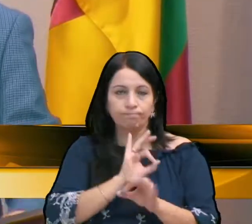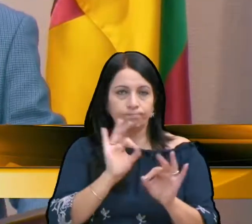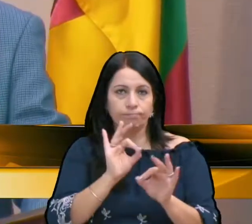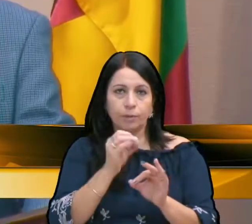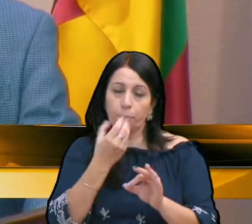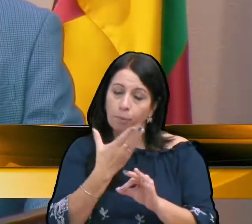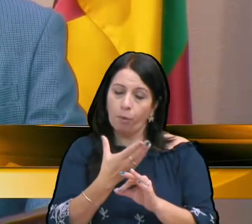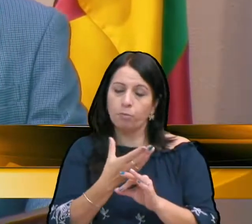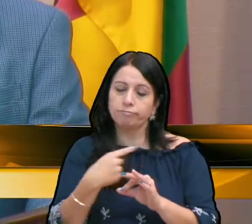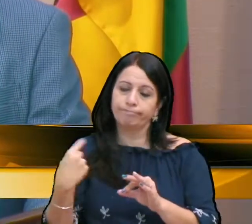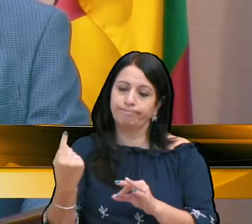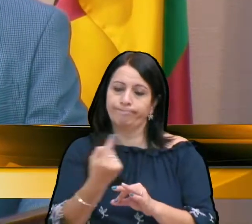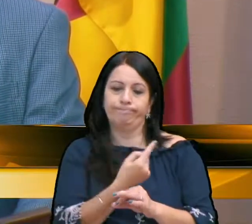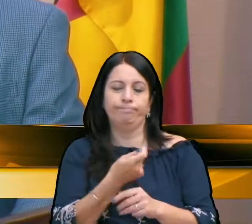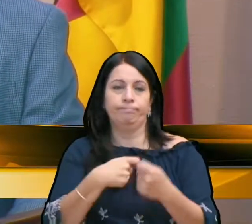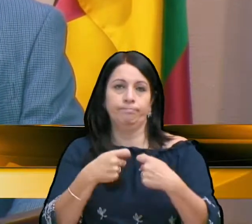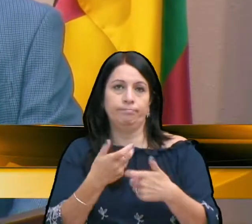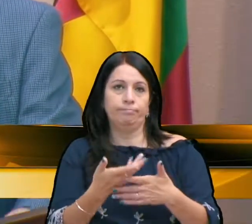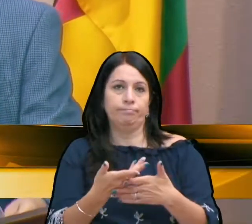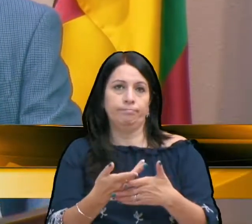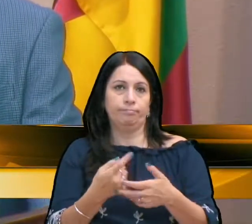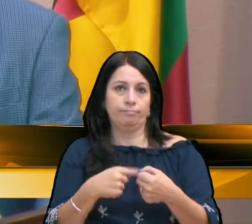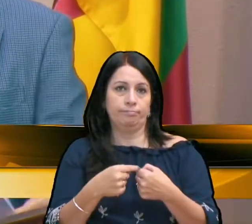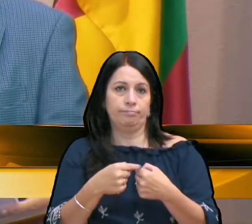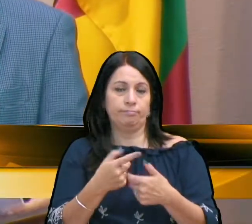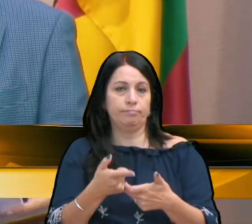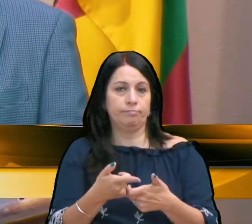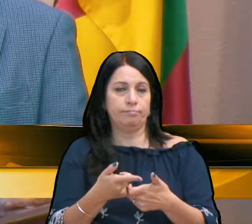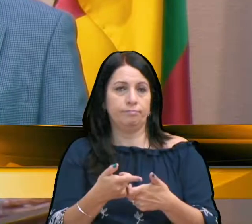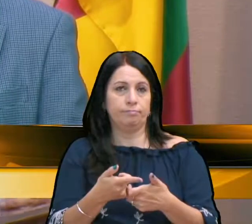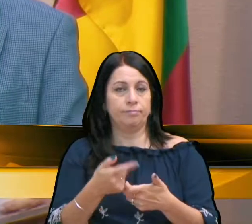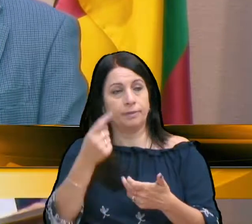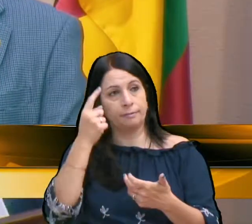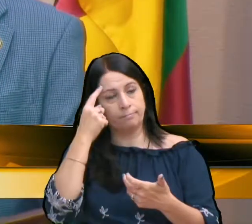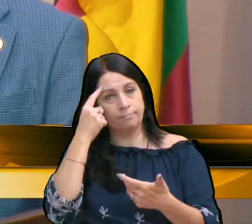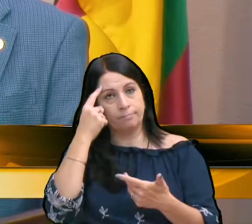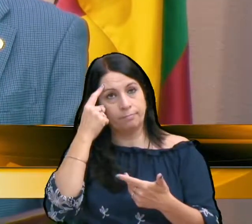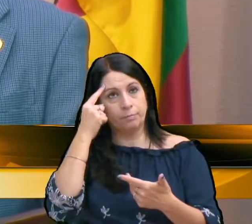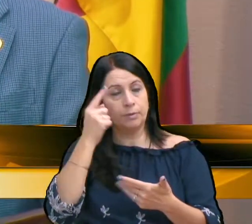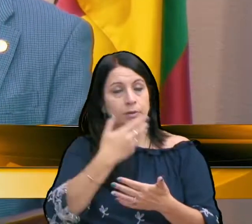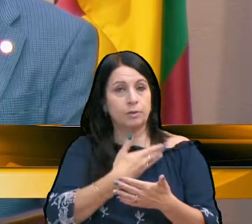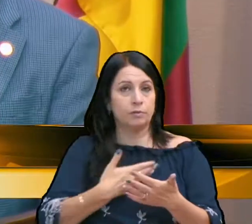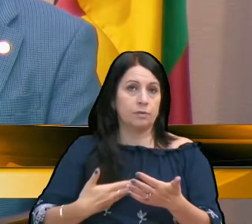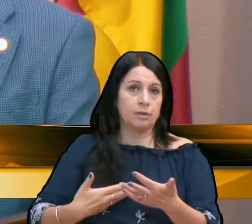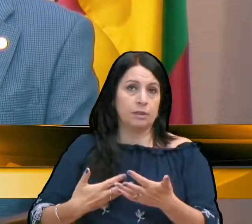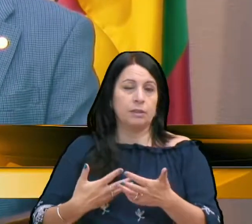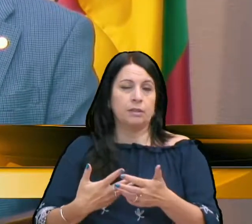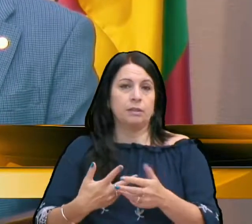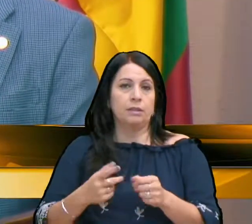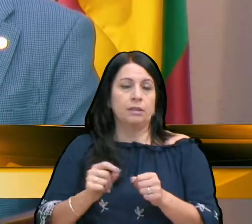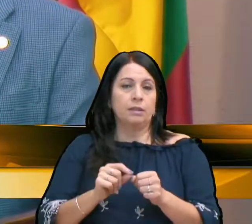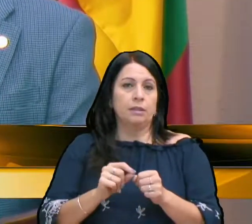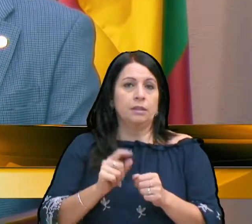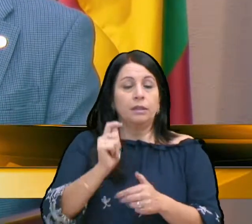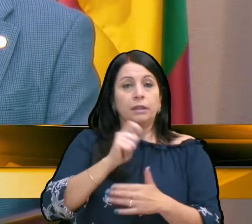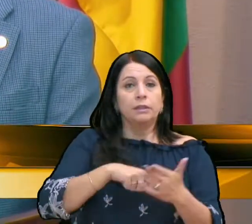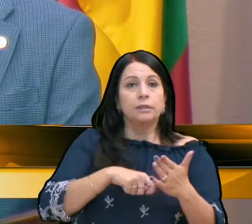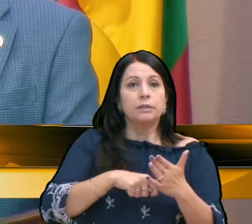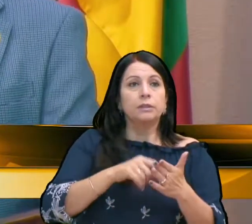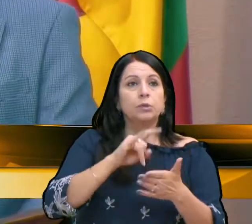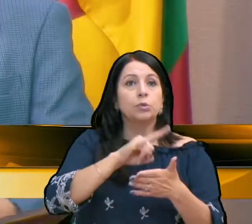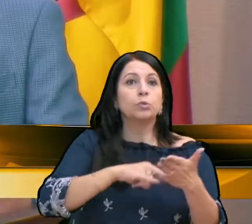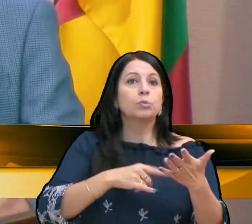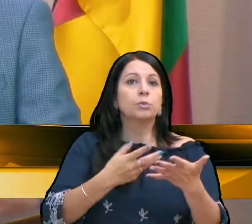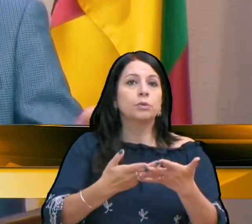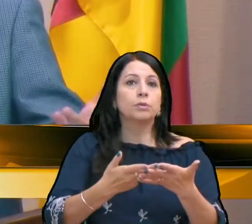bom senso por parte do município. Isto é, parece que quer que o governador se sujeite a assinar um